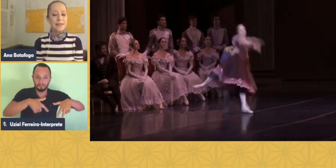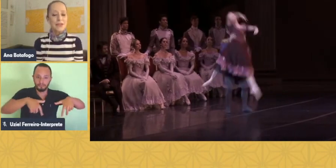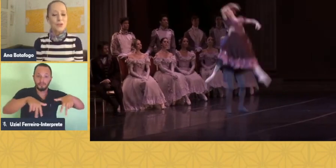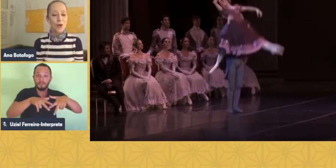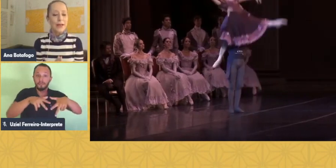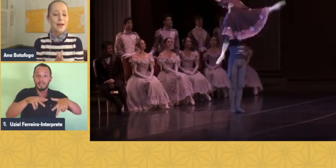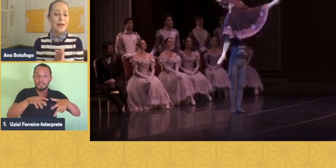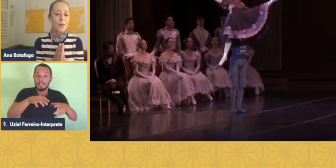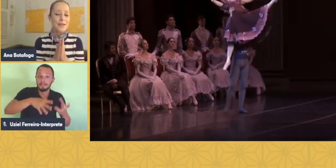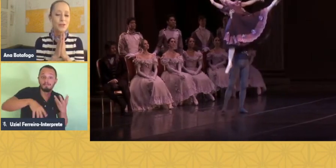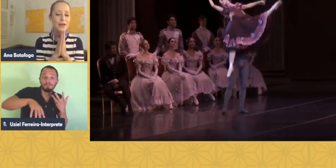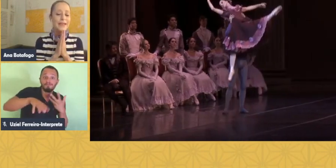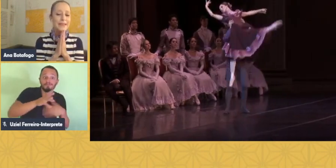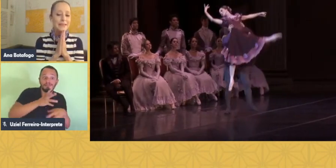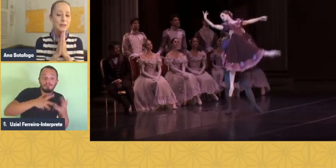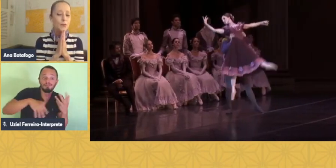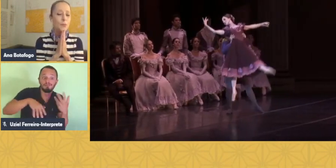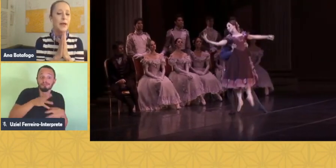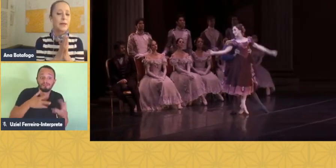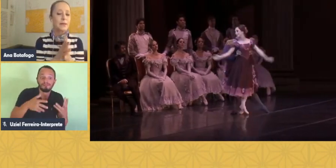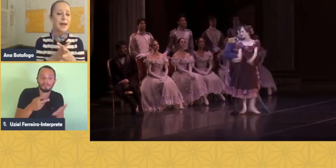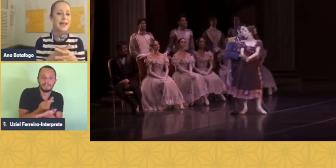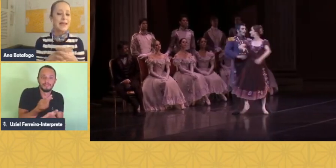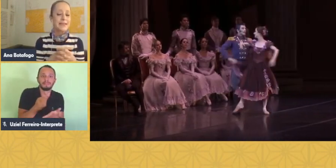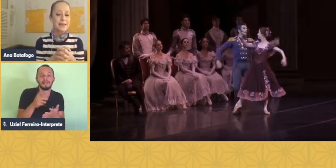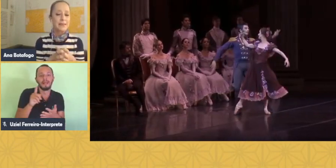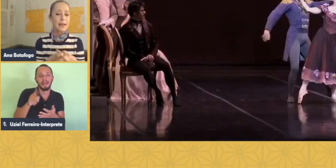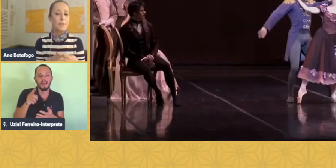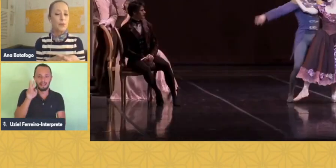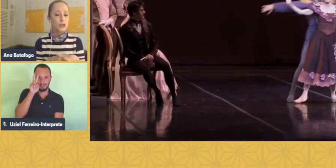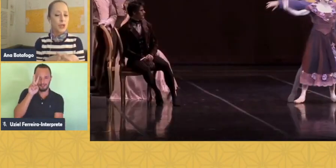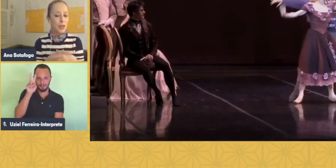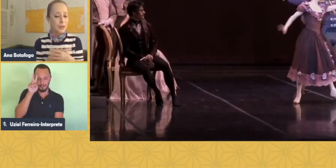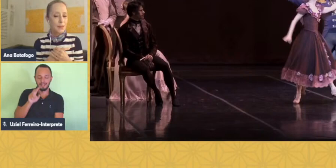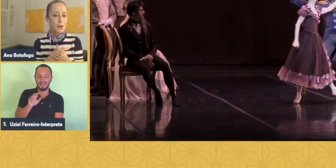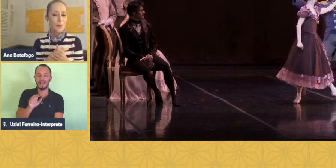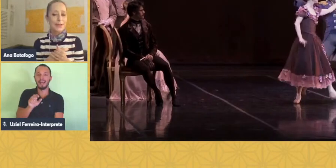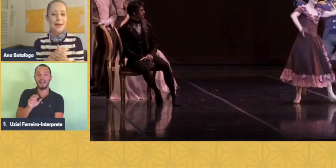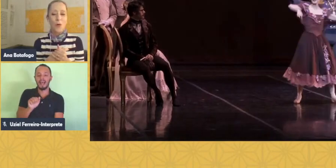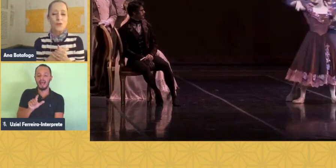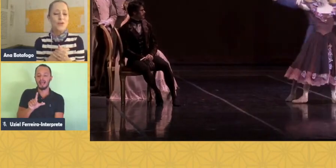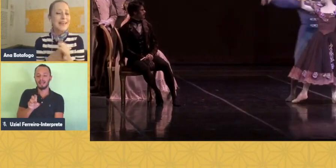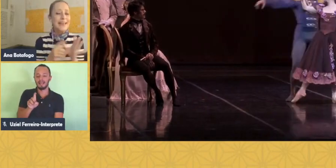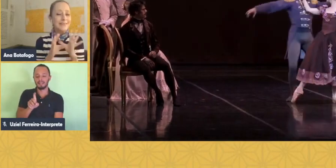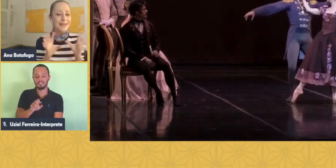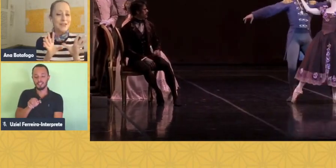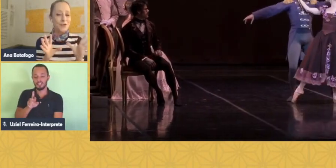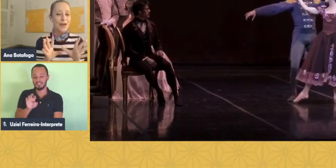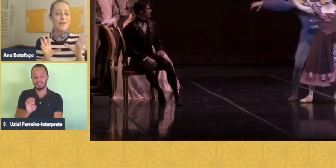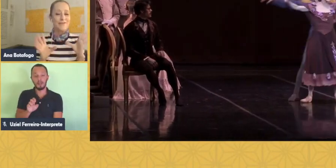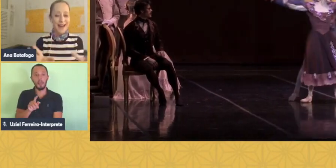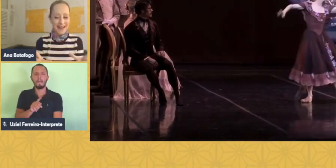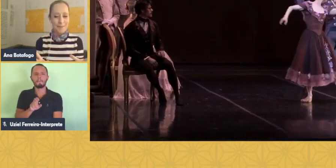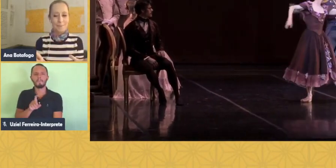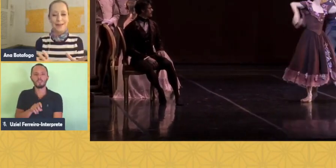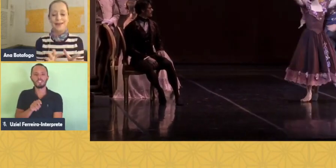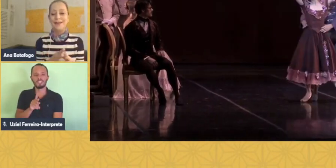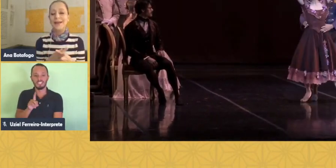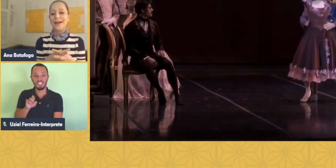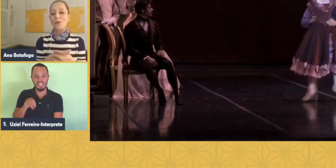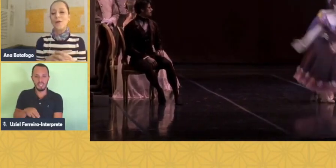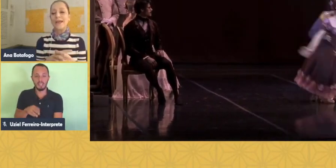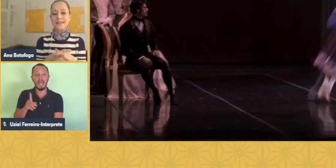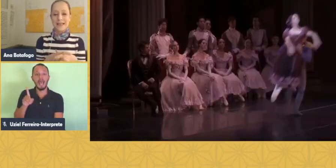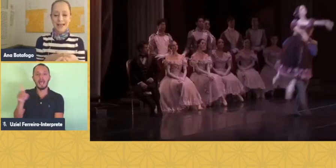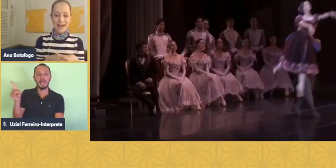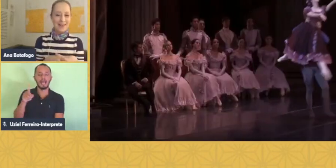revertério aí na história é uma história linda do poeta Alexander kursk na Rússia é linda história vale